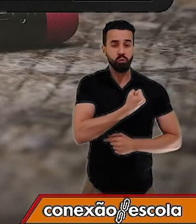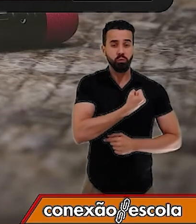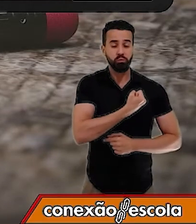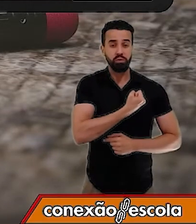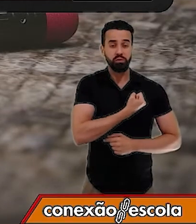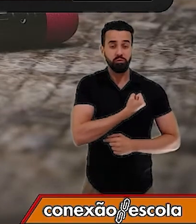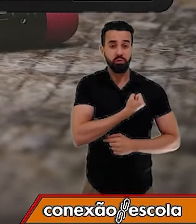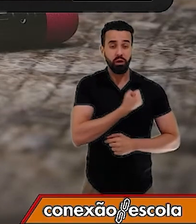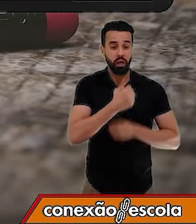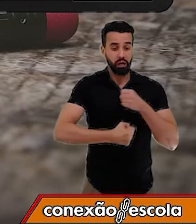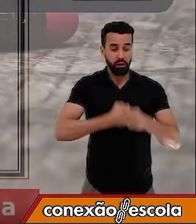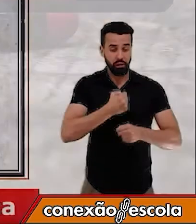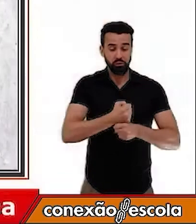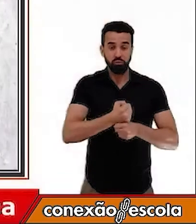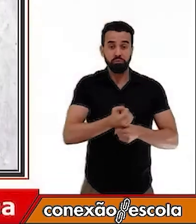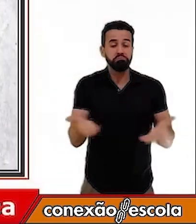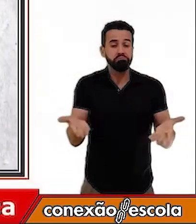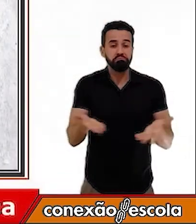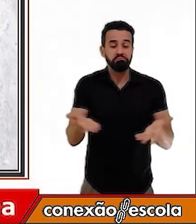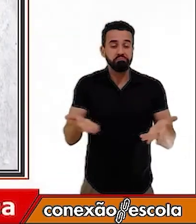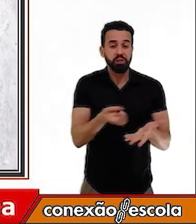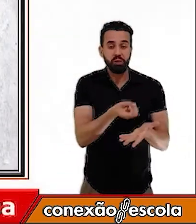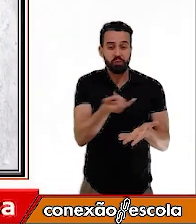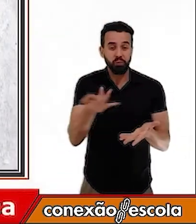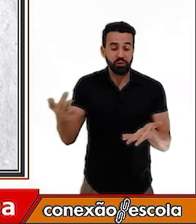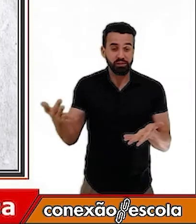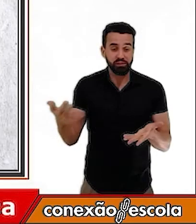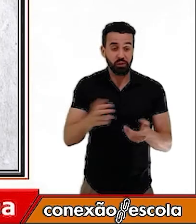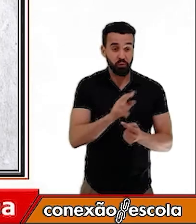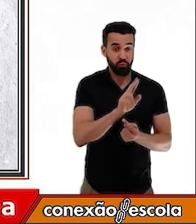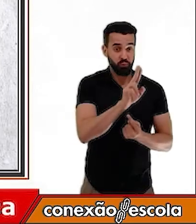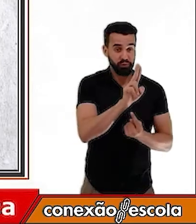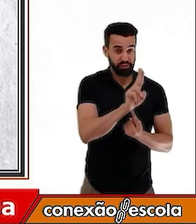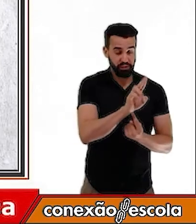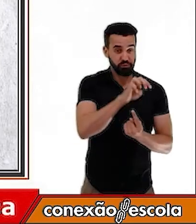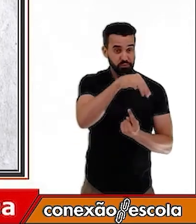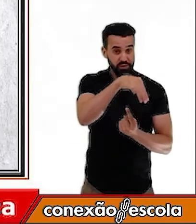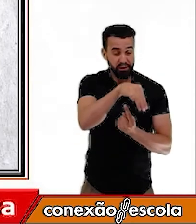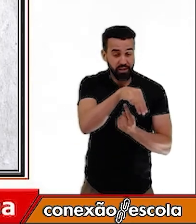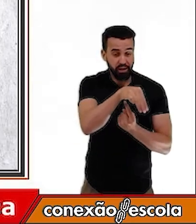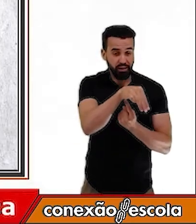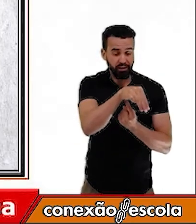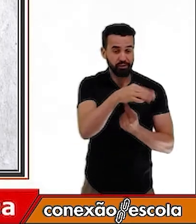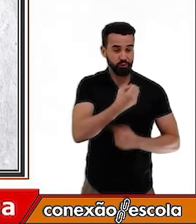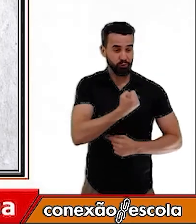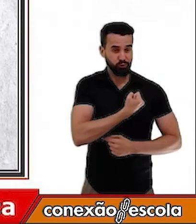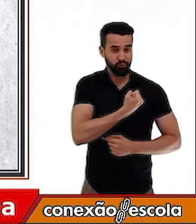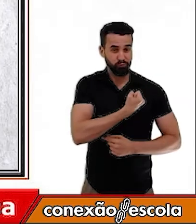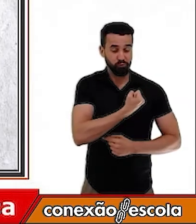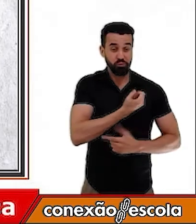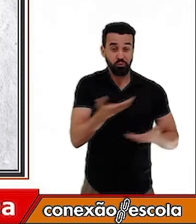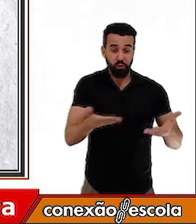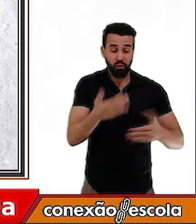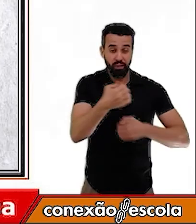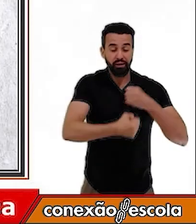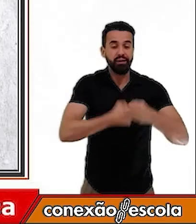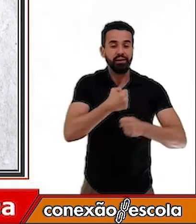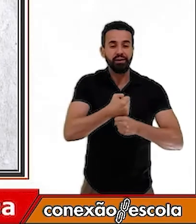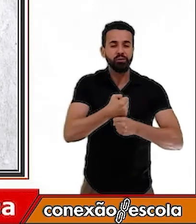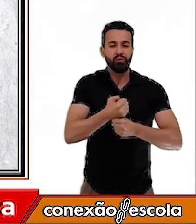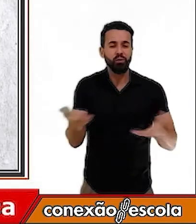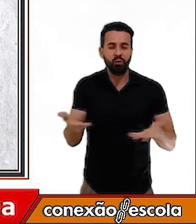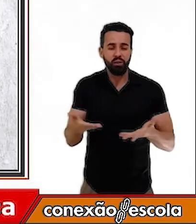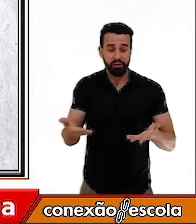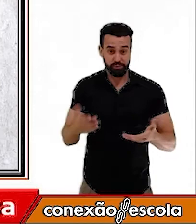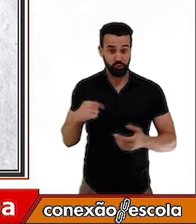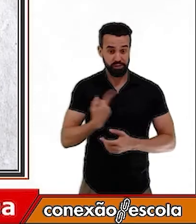representa o ano em que estamos? Quantas unidades de milhar tem no número que representa o ano em que estamos? Estamos no